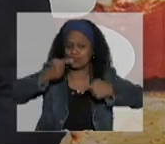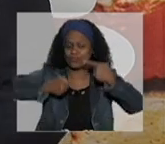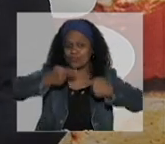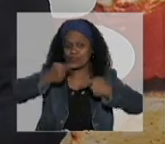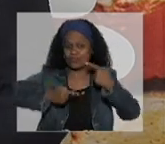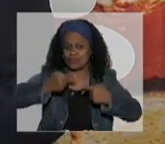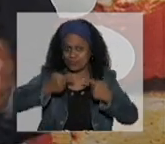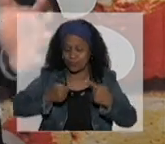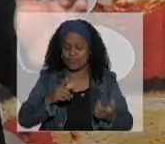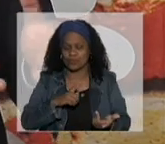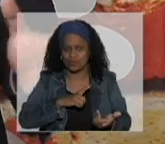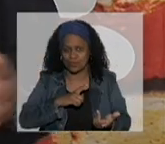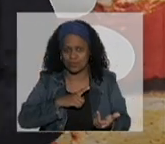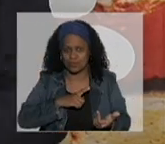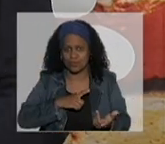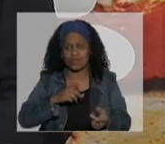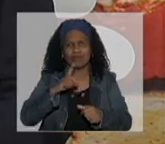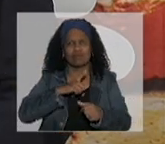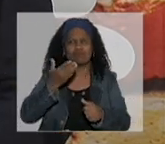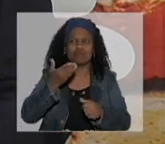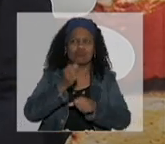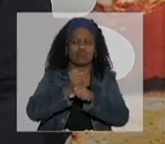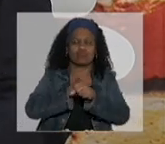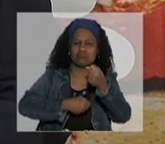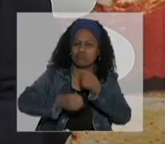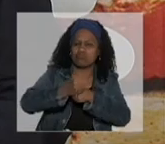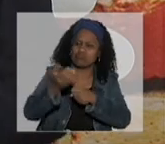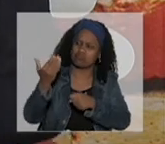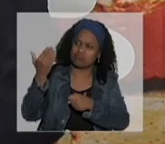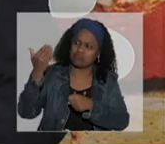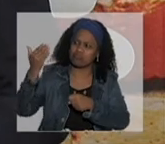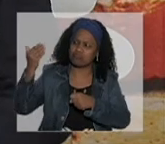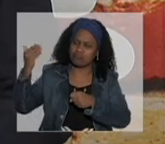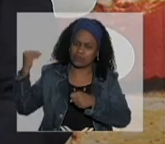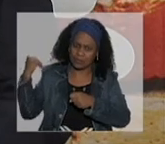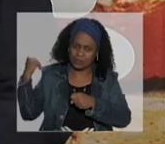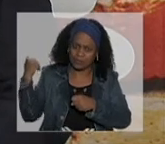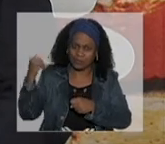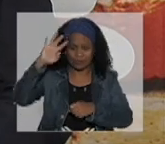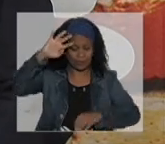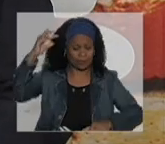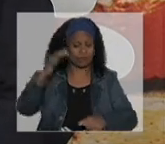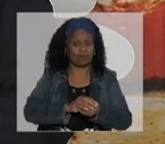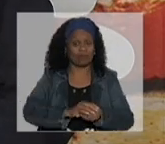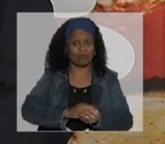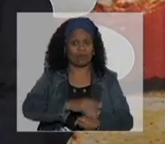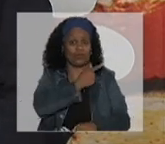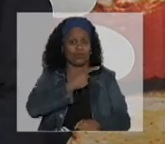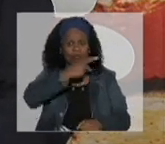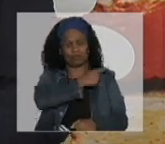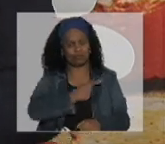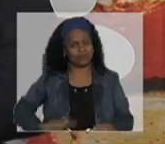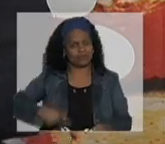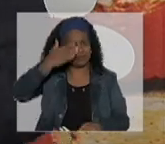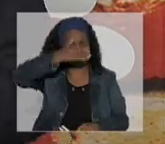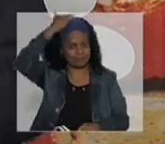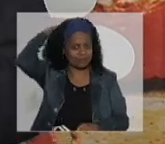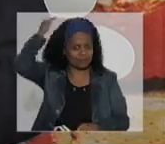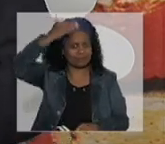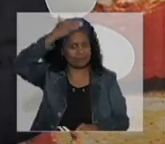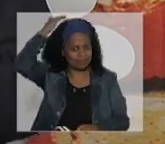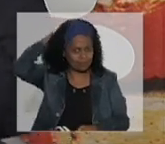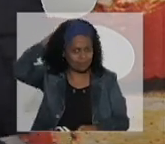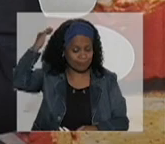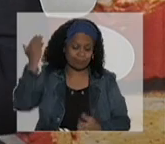sociais, uma emenda constitucional promulgada no ano passado, patrocinada pelo governo golpista e legítimo de Michel Temer. Nesse